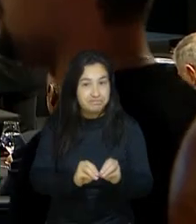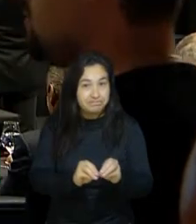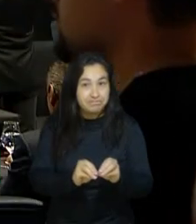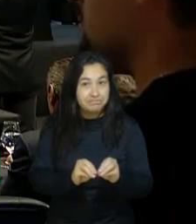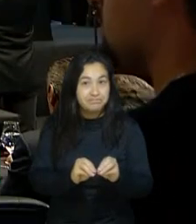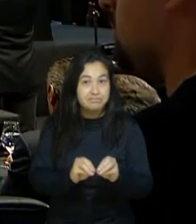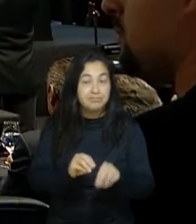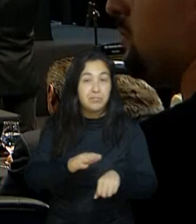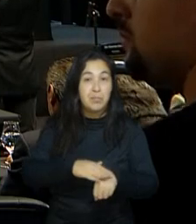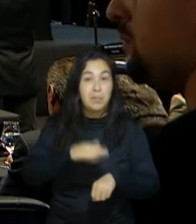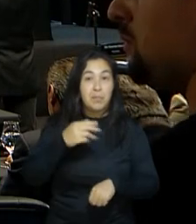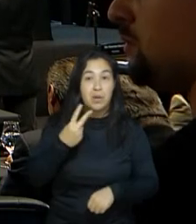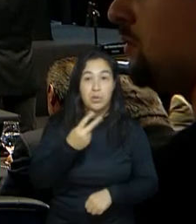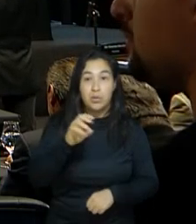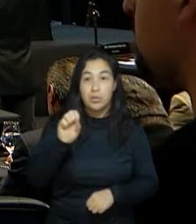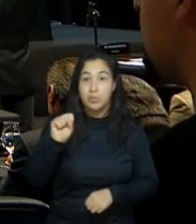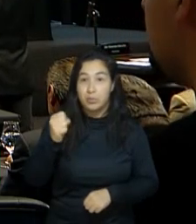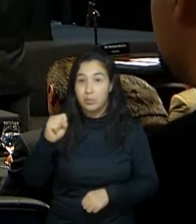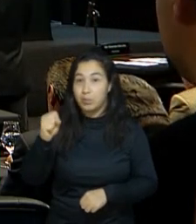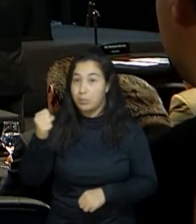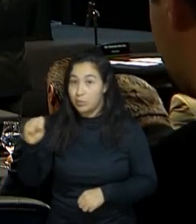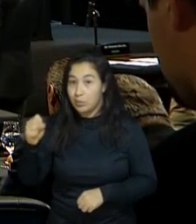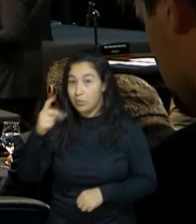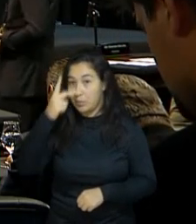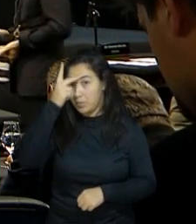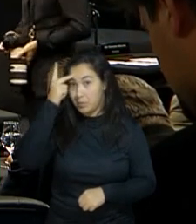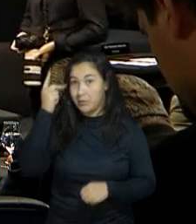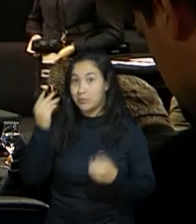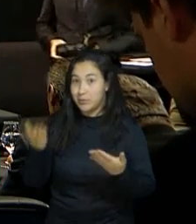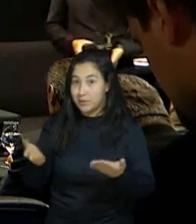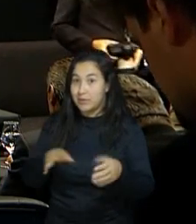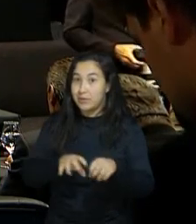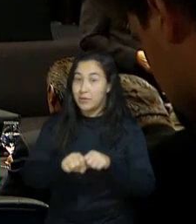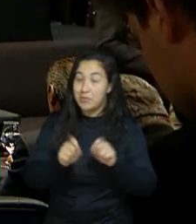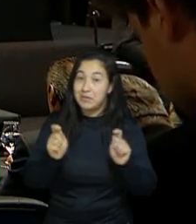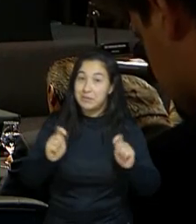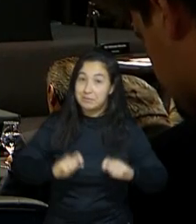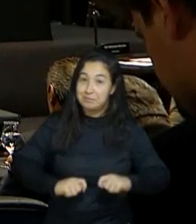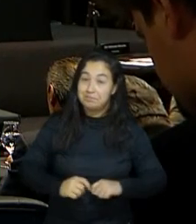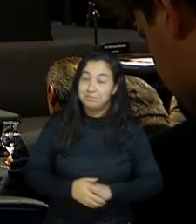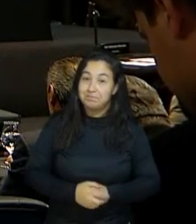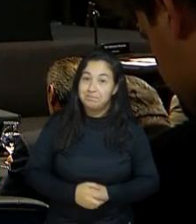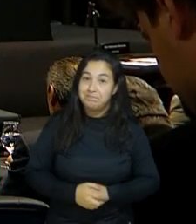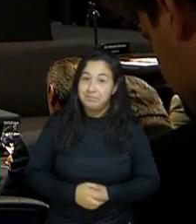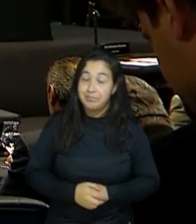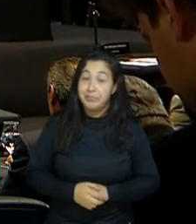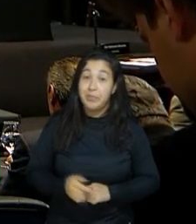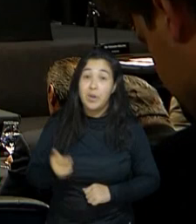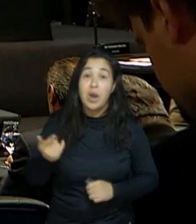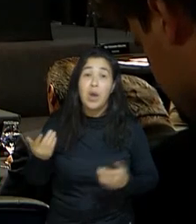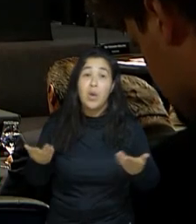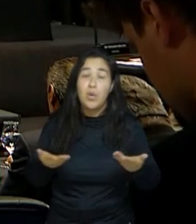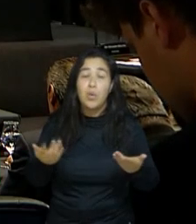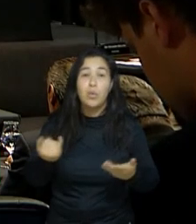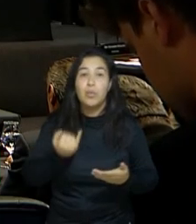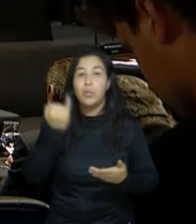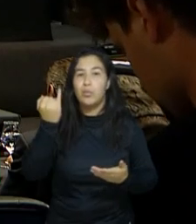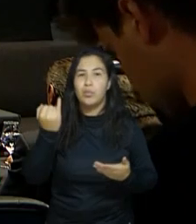de 2.800 alunos, com todo o espectro da educação básica. Importante nesse momento, e esse eu acho que